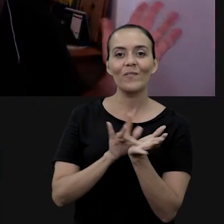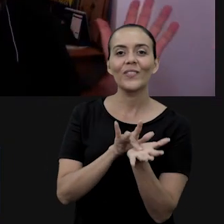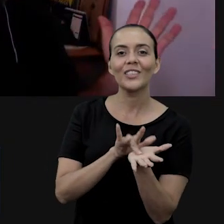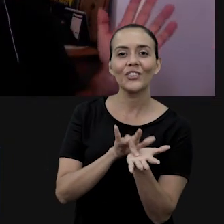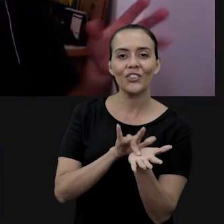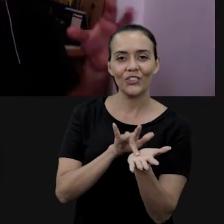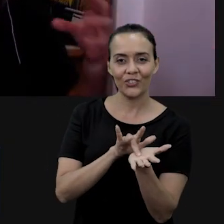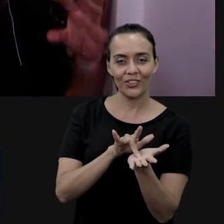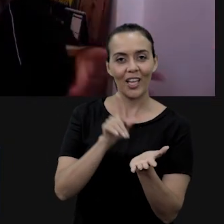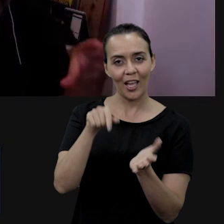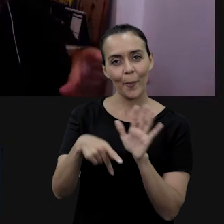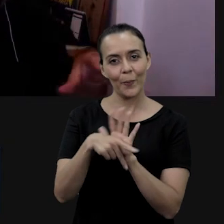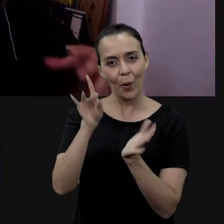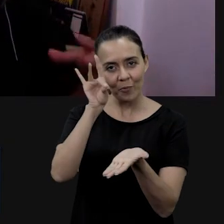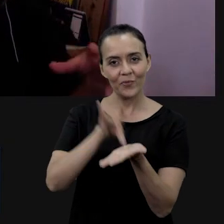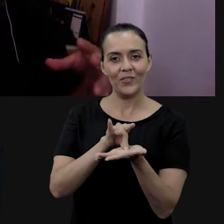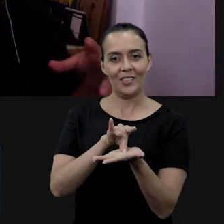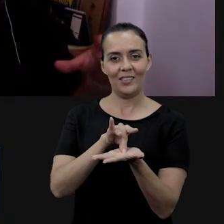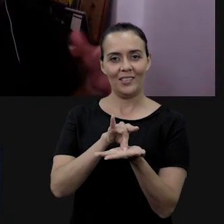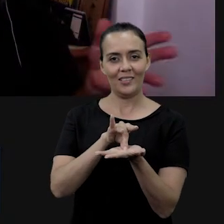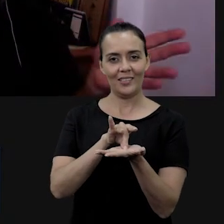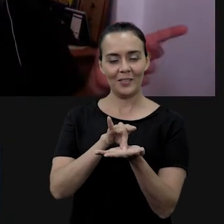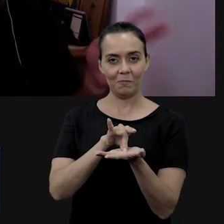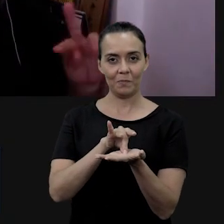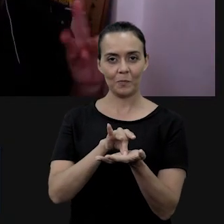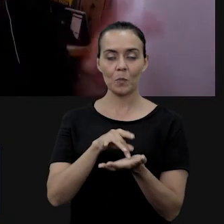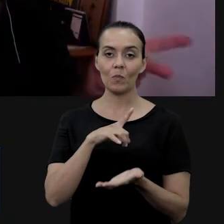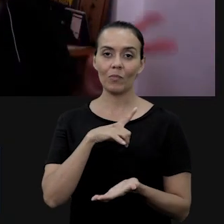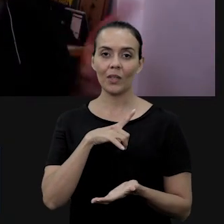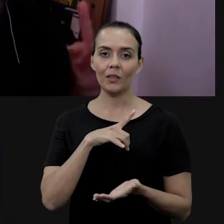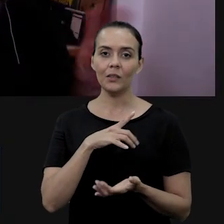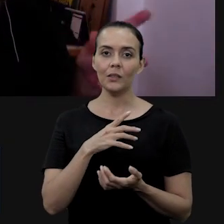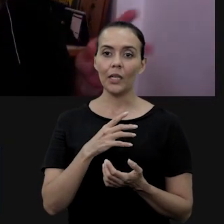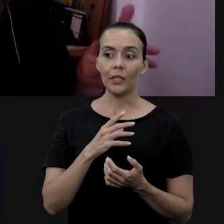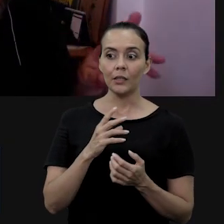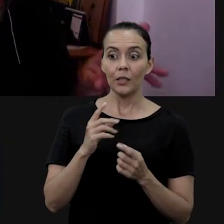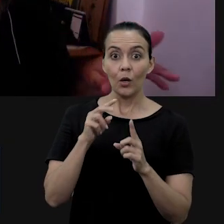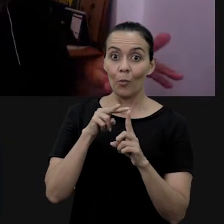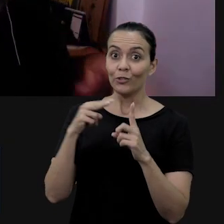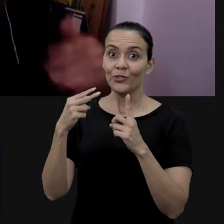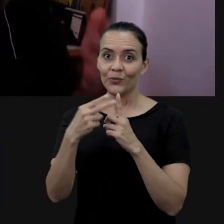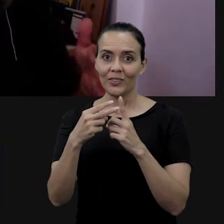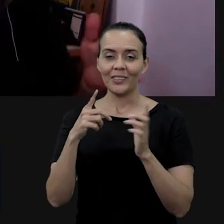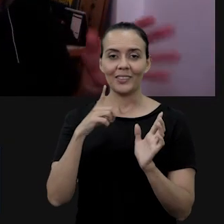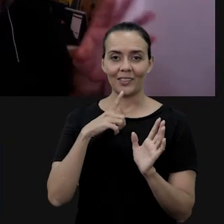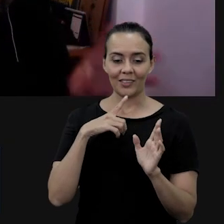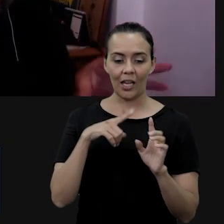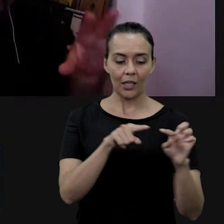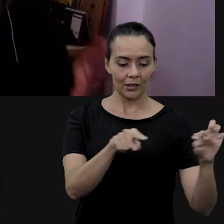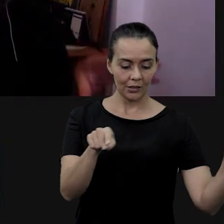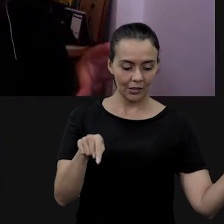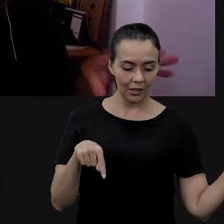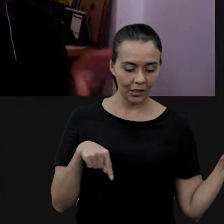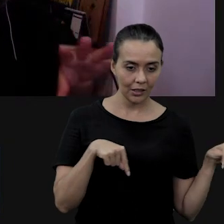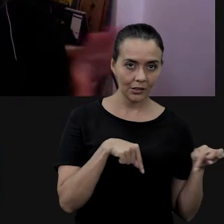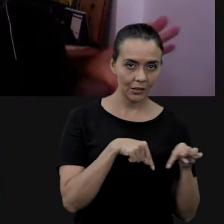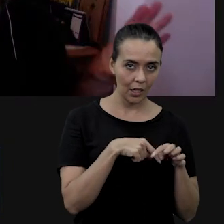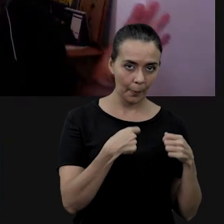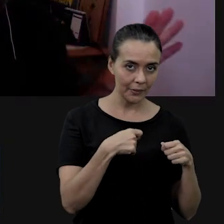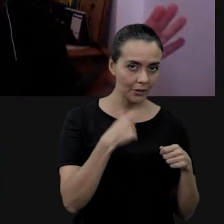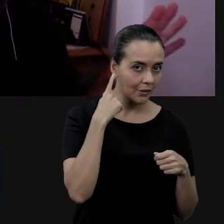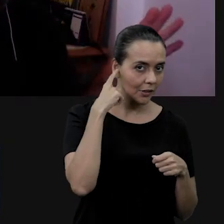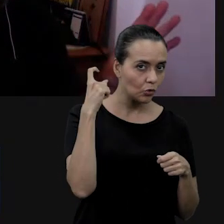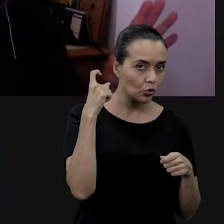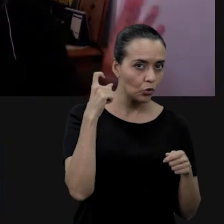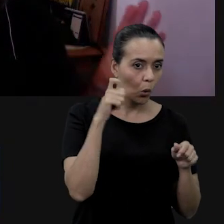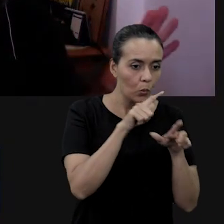dizer assim, né? Aquilo é verdade. Então, são dois pontos diferentes, né? A ficção, ela necessita dessa